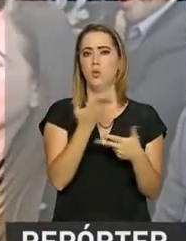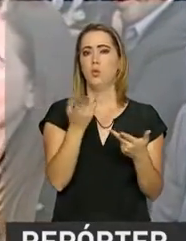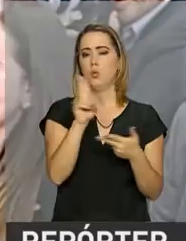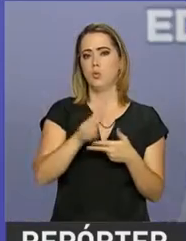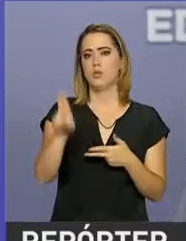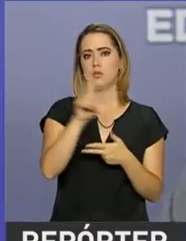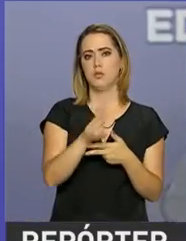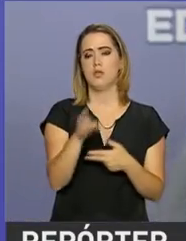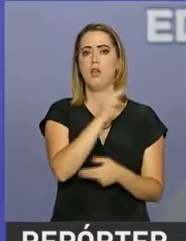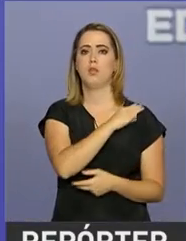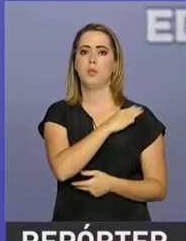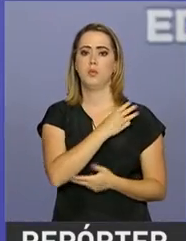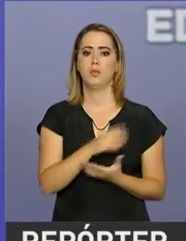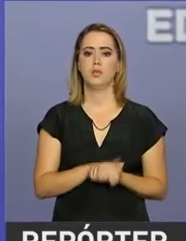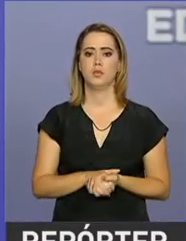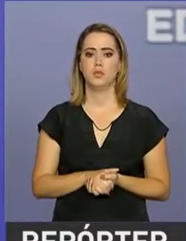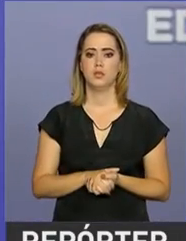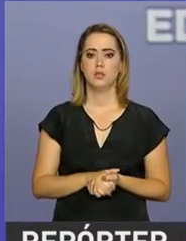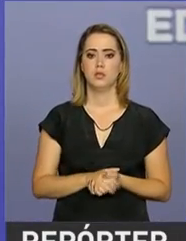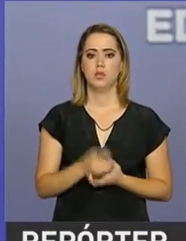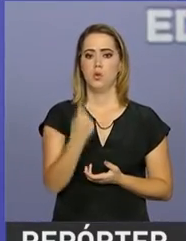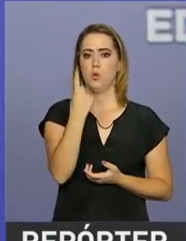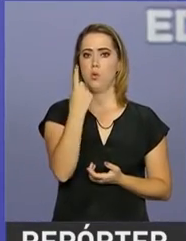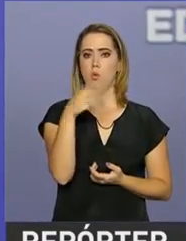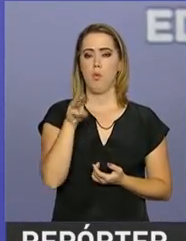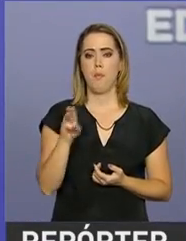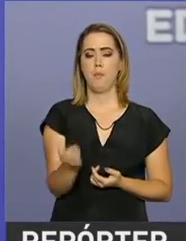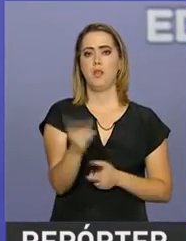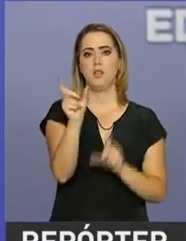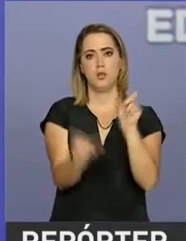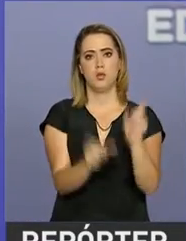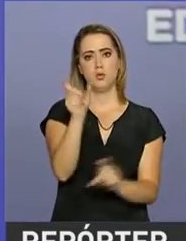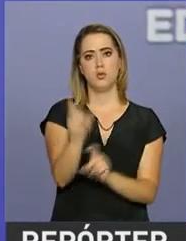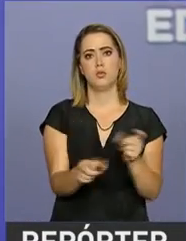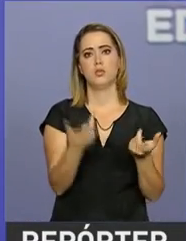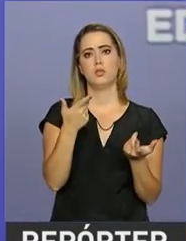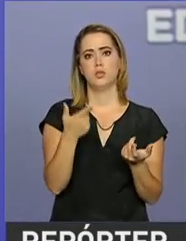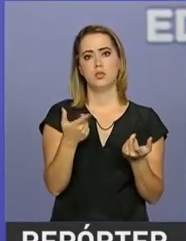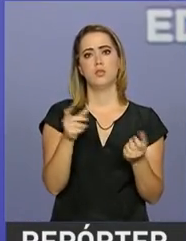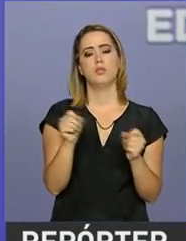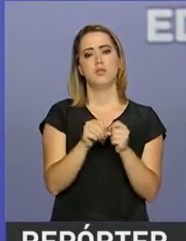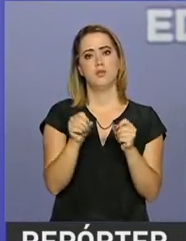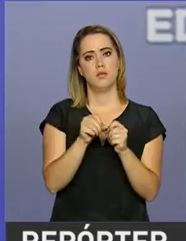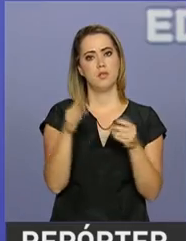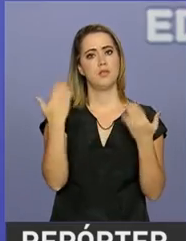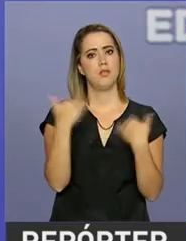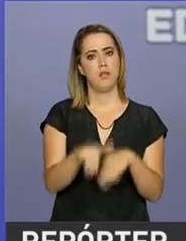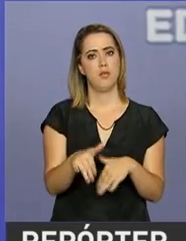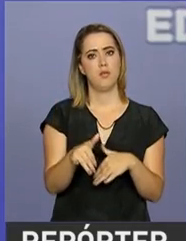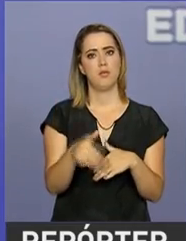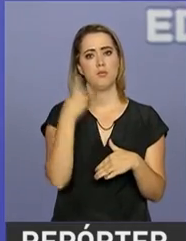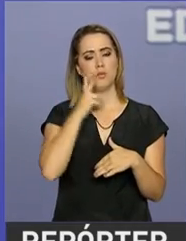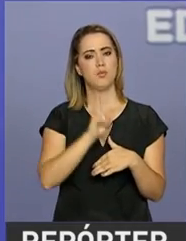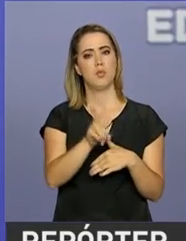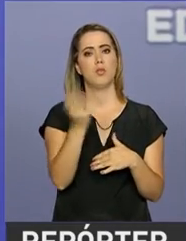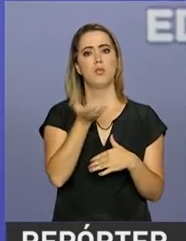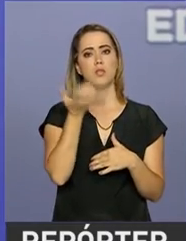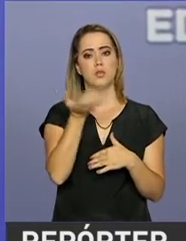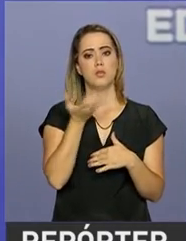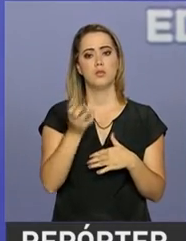finalidade pouco mais de um milhão de jovens e adultos se submetem um enem com vistas a